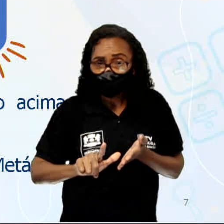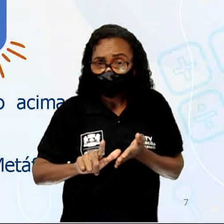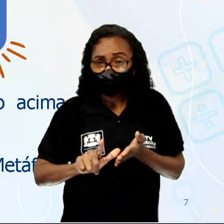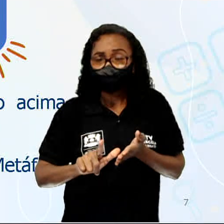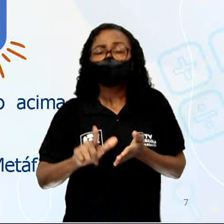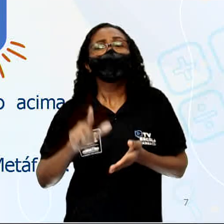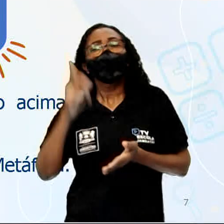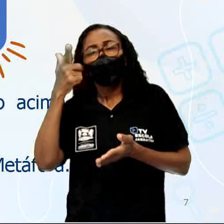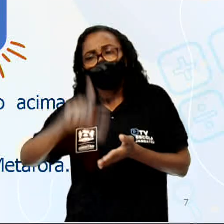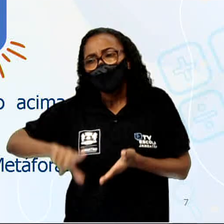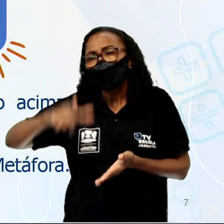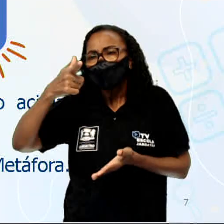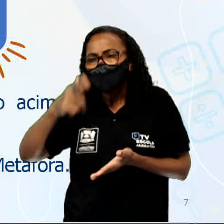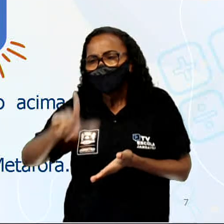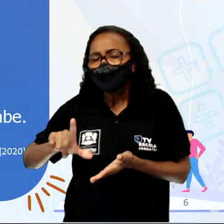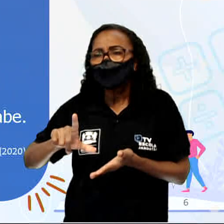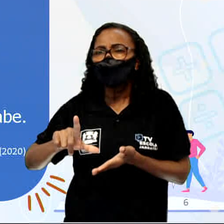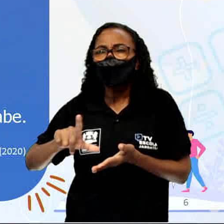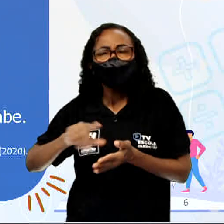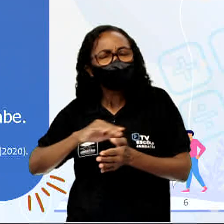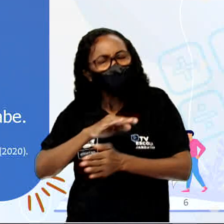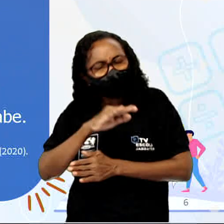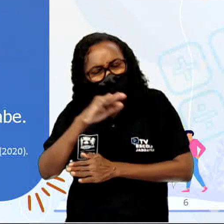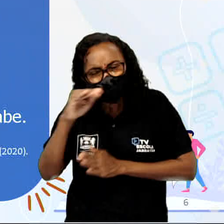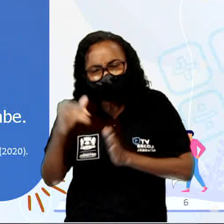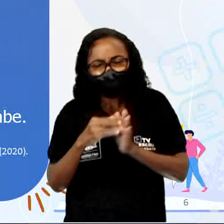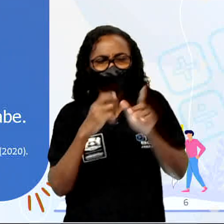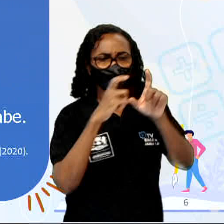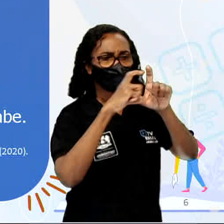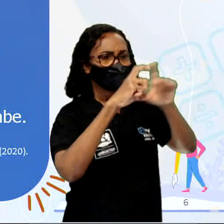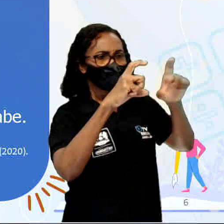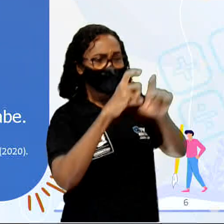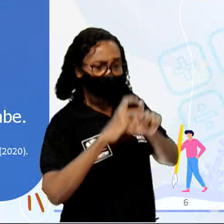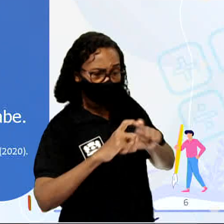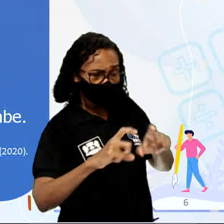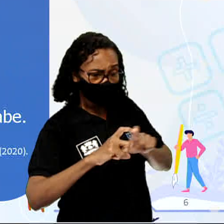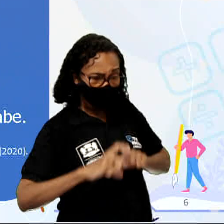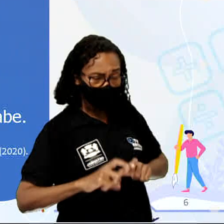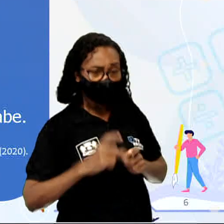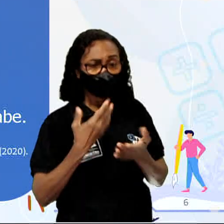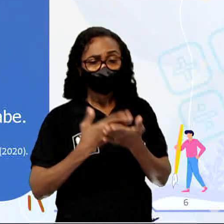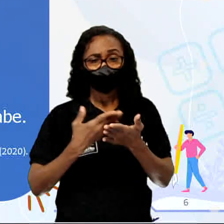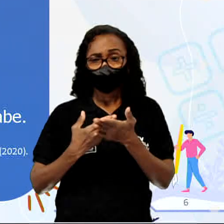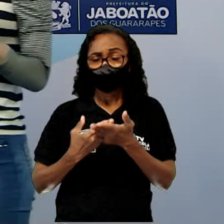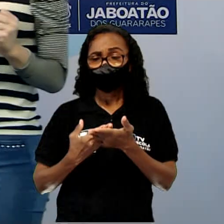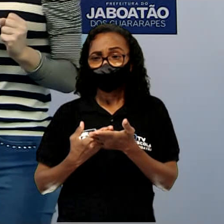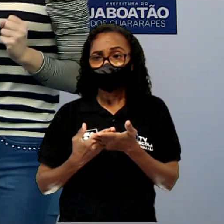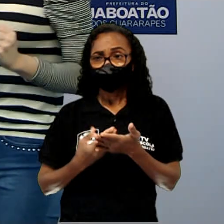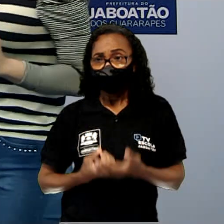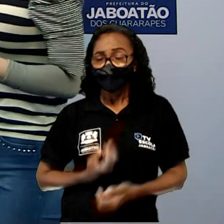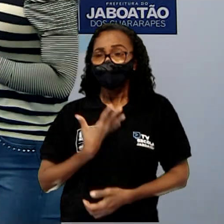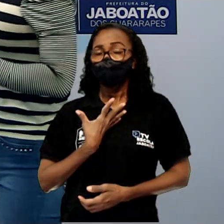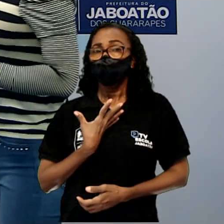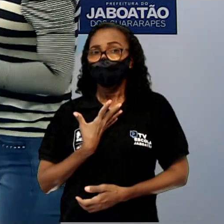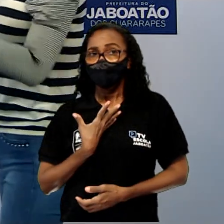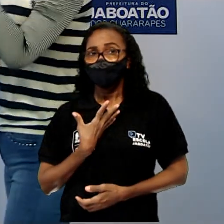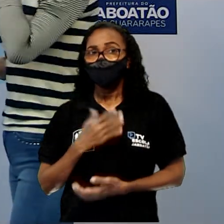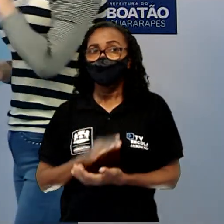repete em praticamente todas as estrofes do poema anterior, com exceção desta última estrofe.